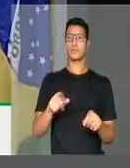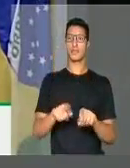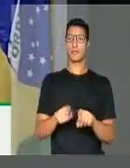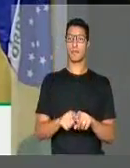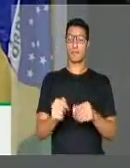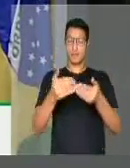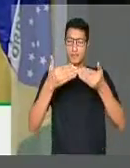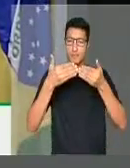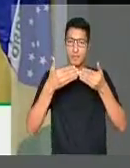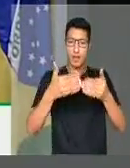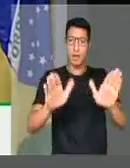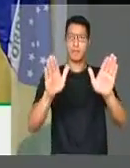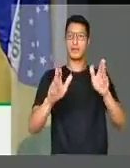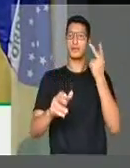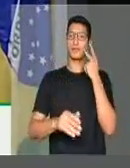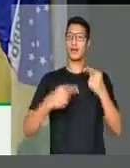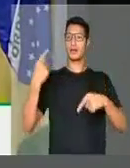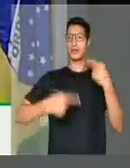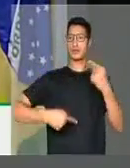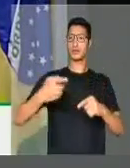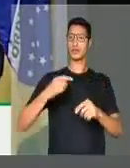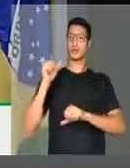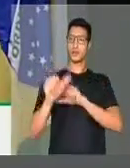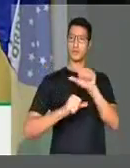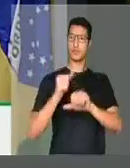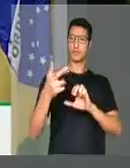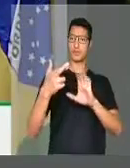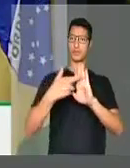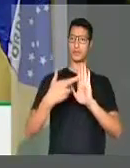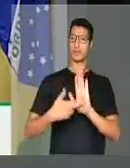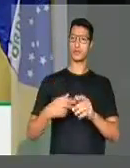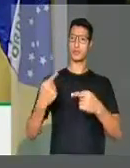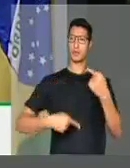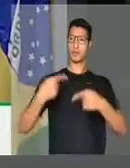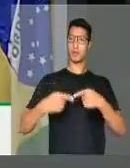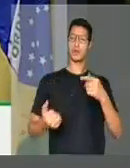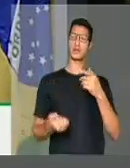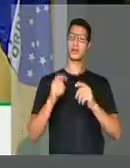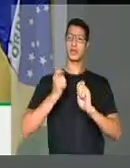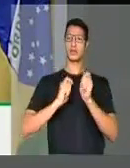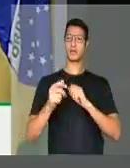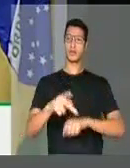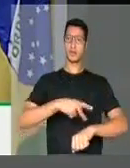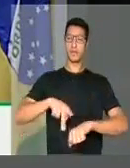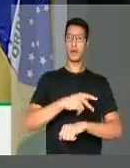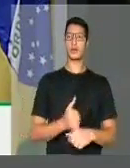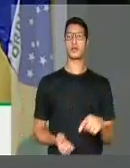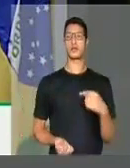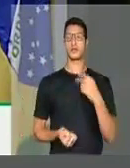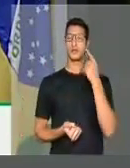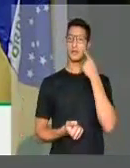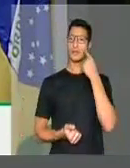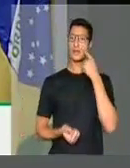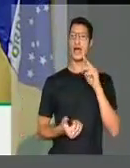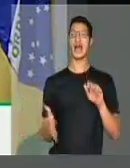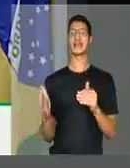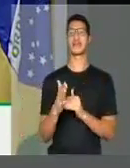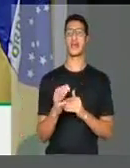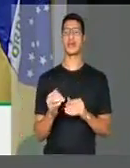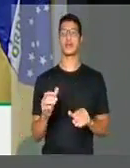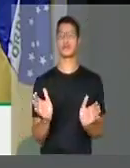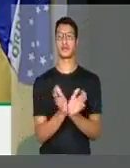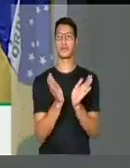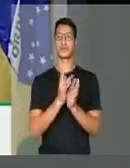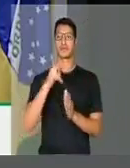inclusive, abrir espaço para uma discussão da mudança do regime político administrativo do país, na perspectiva até